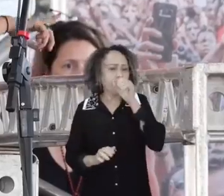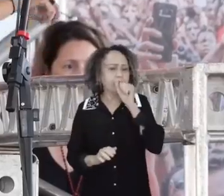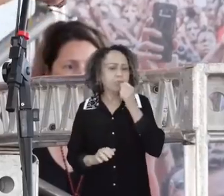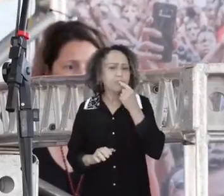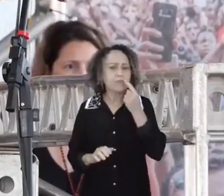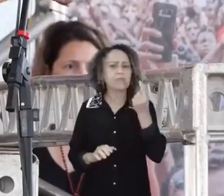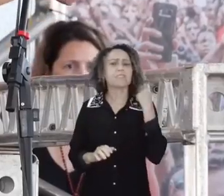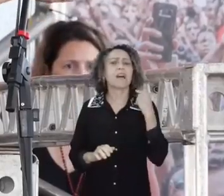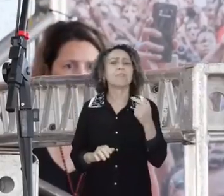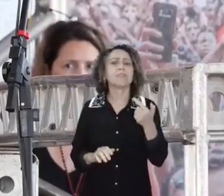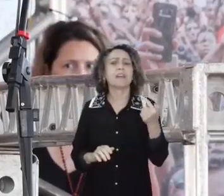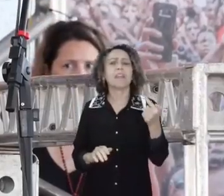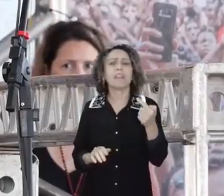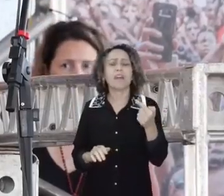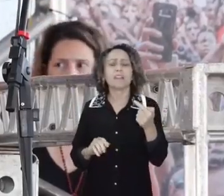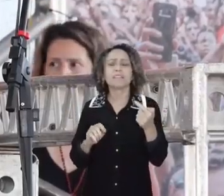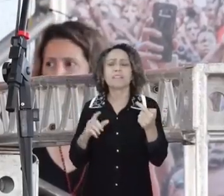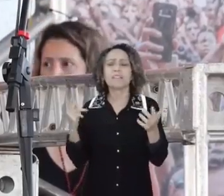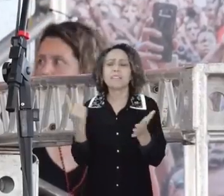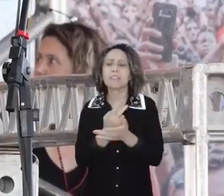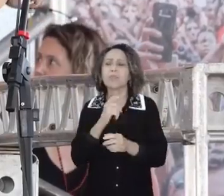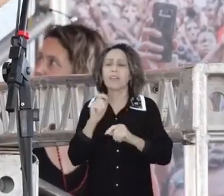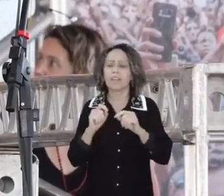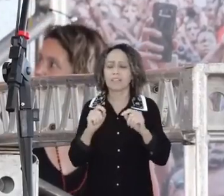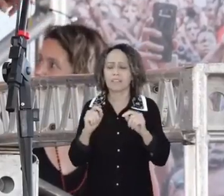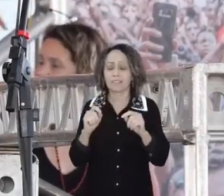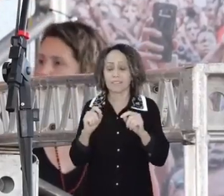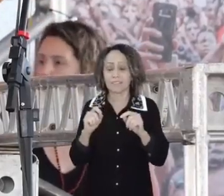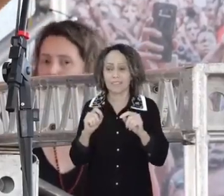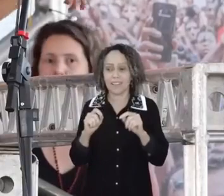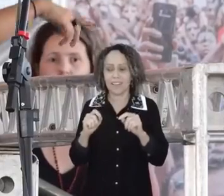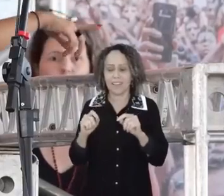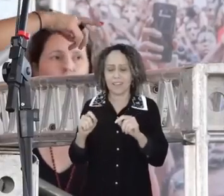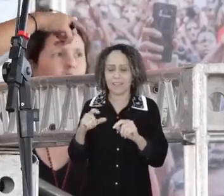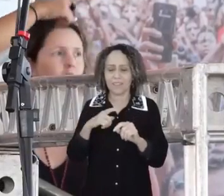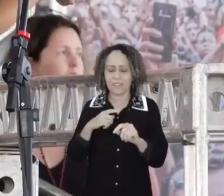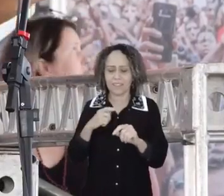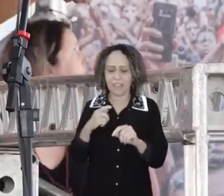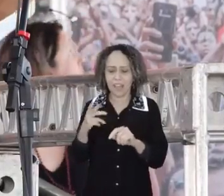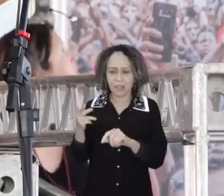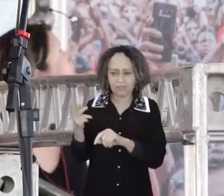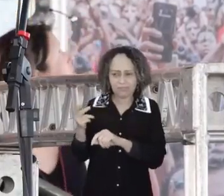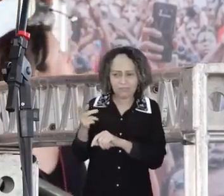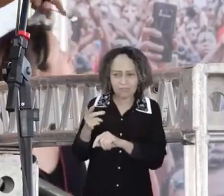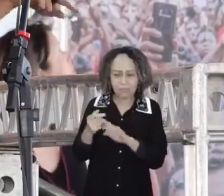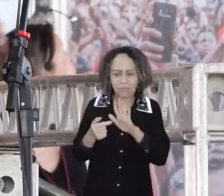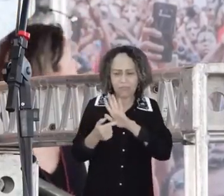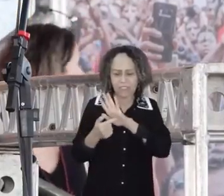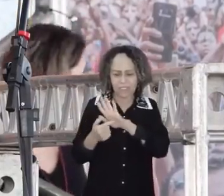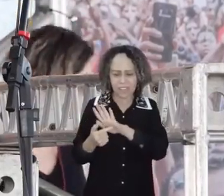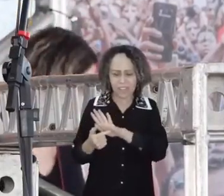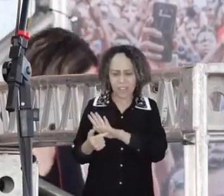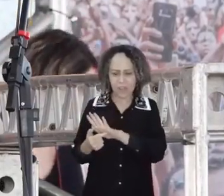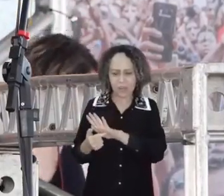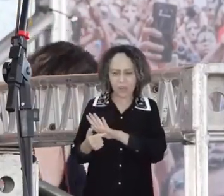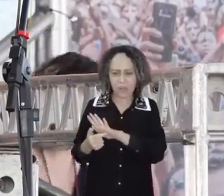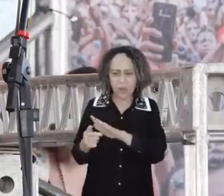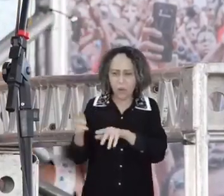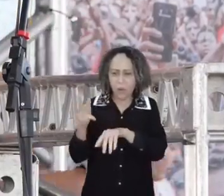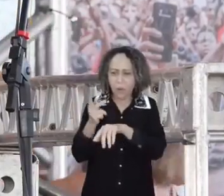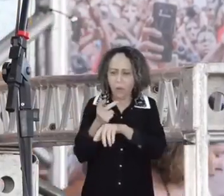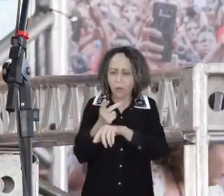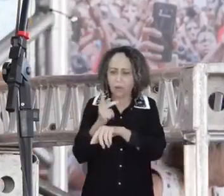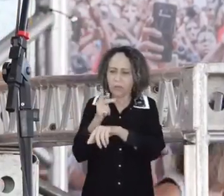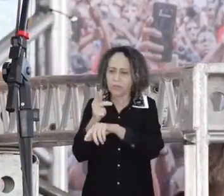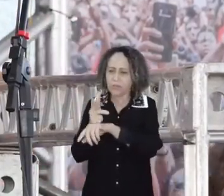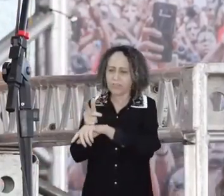lançado um clipe que lembra muito aquela campanha de 89, que muitos companheiros participaram. É